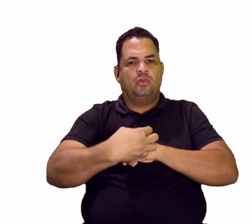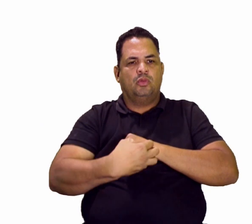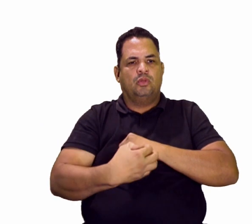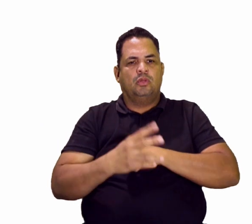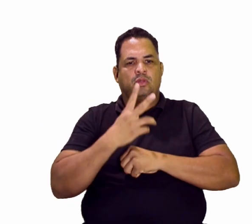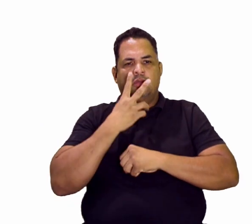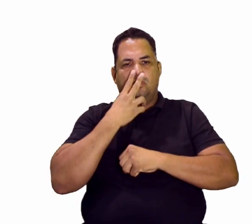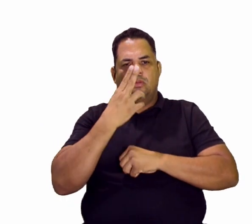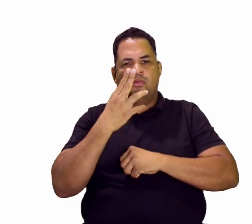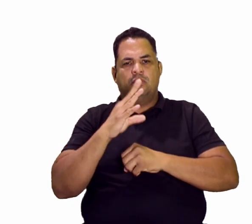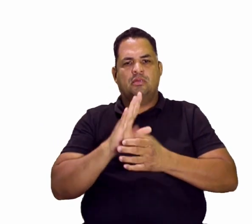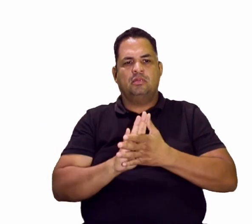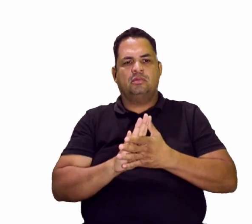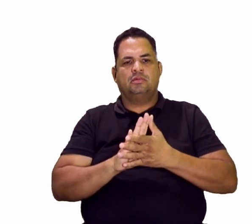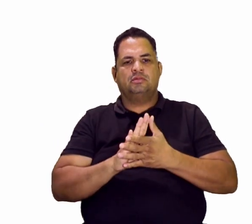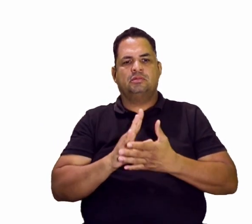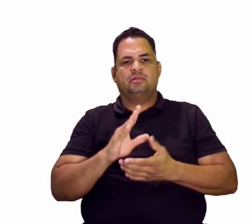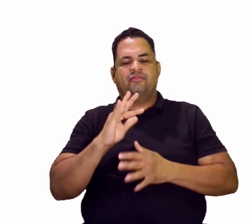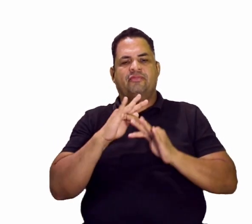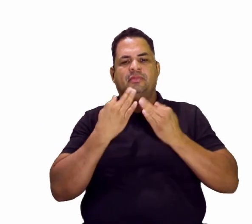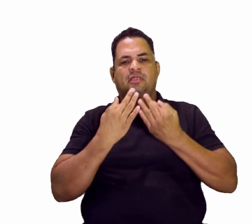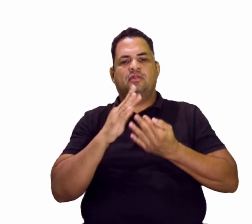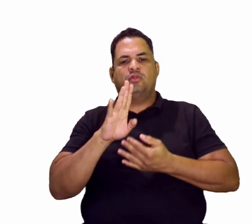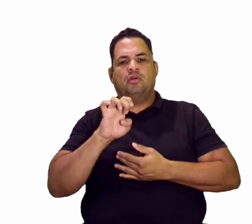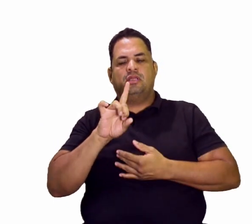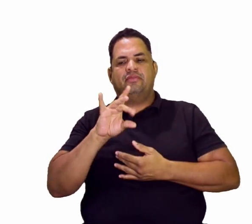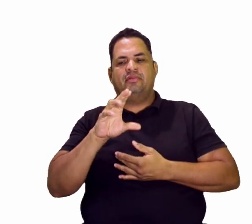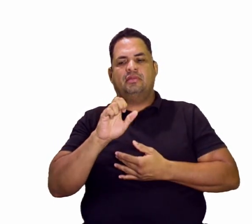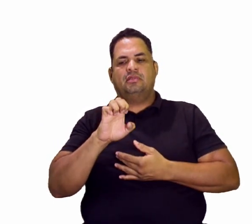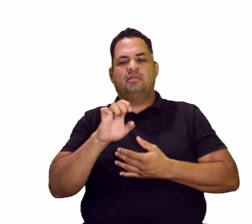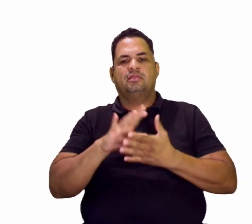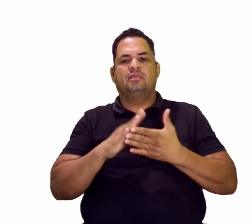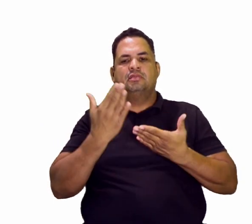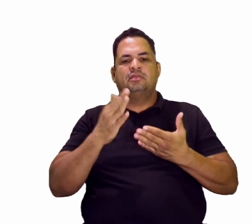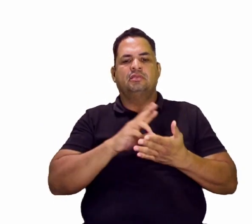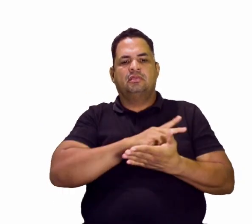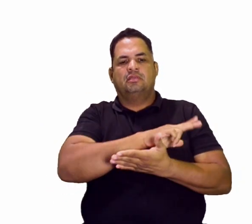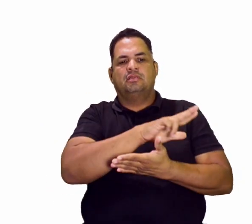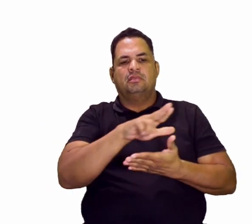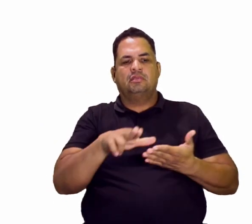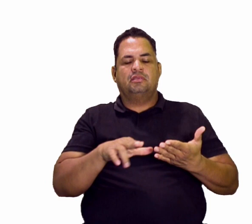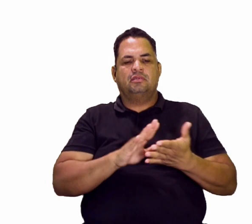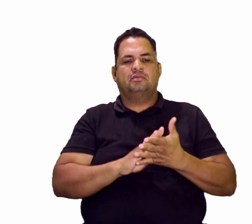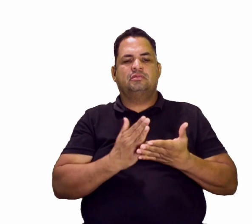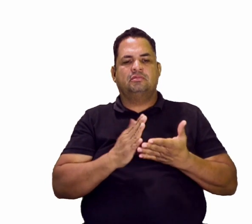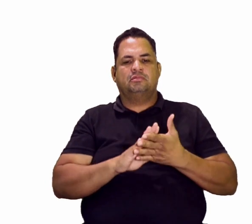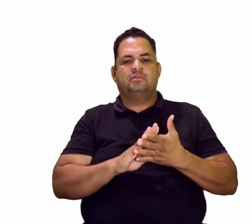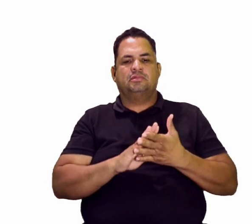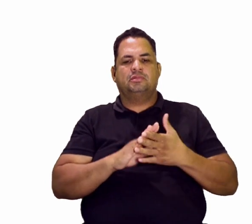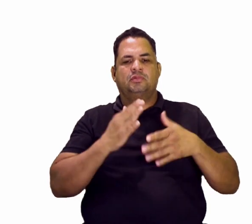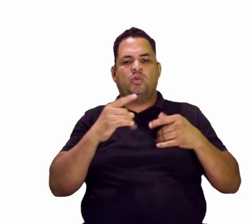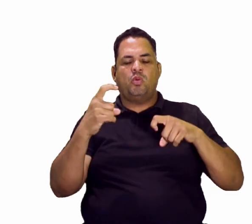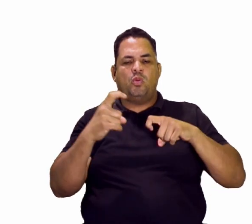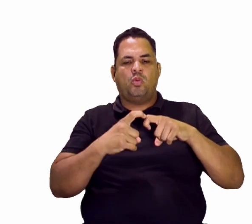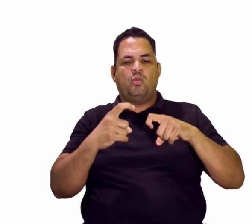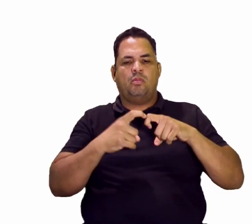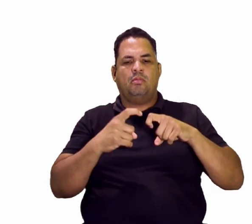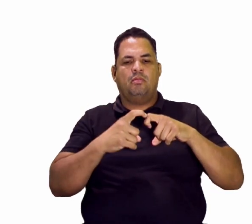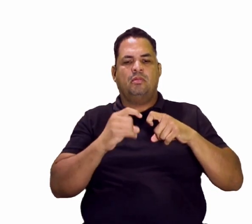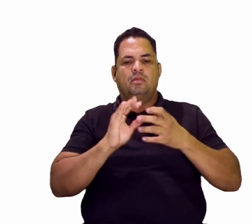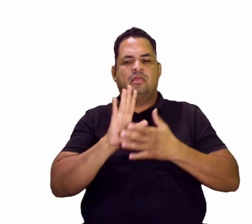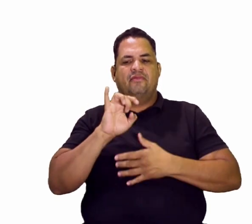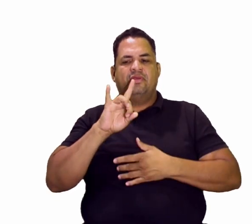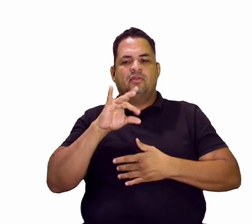família Togaviridae. Gente, é uma diversidade muito grande. Então, os infectologistas que trabalham com esses